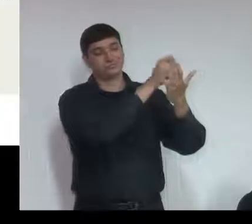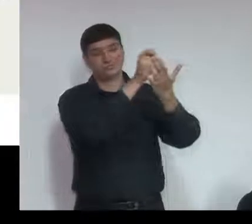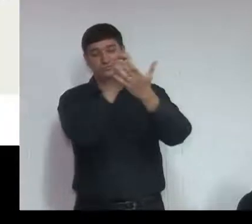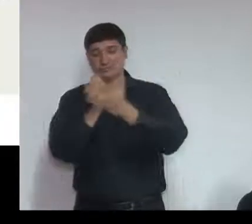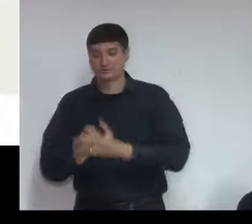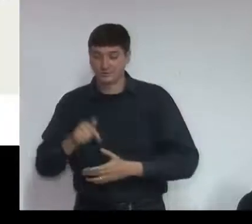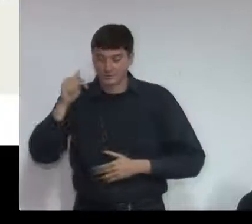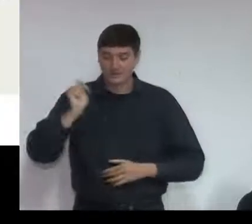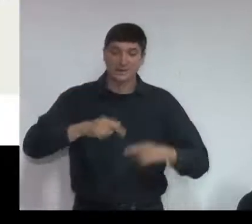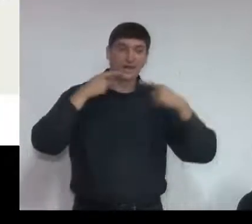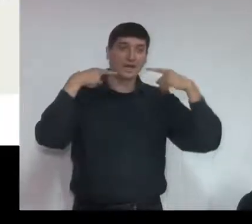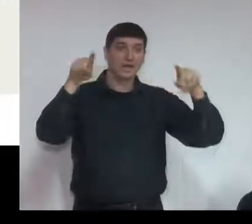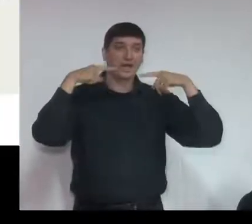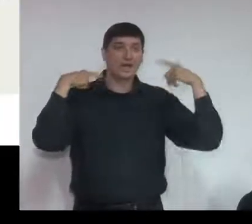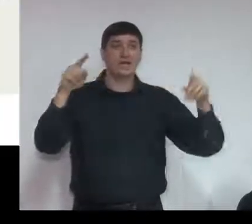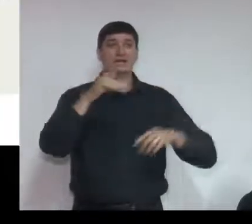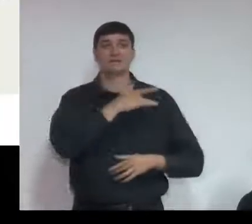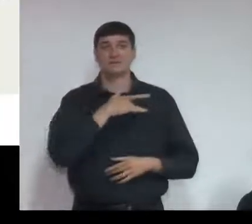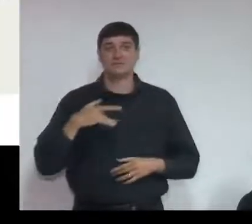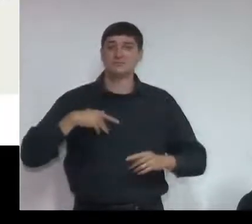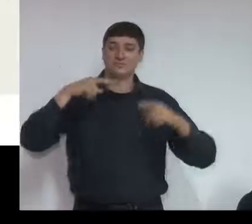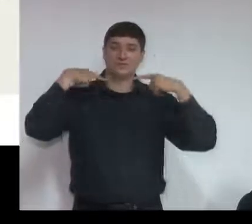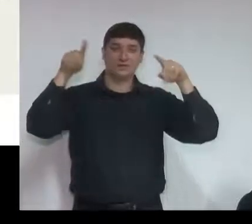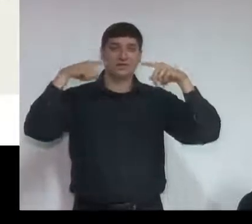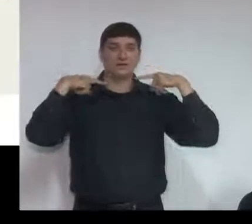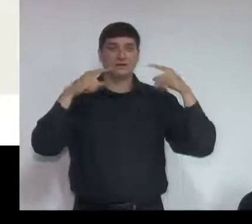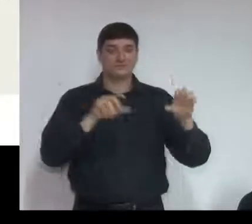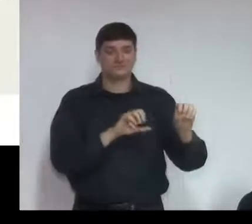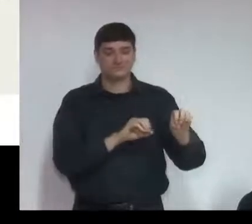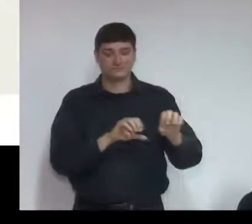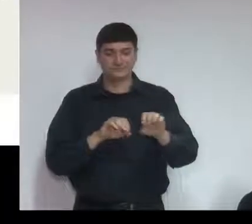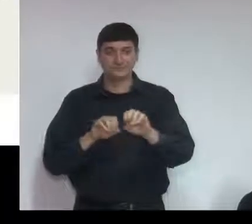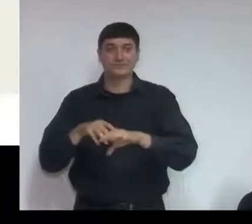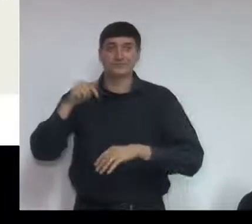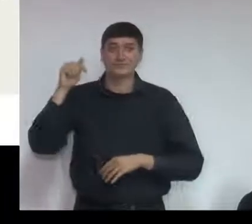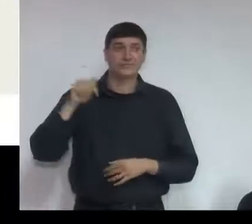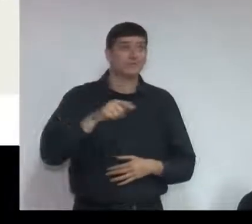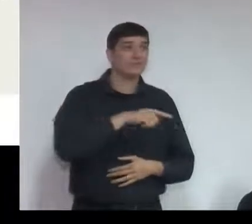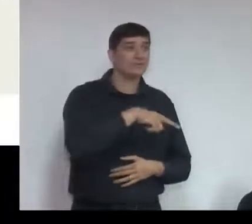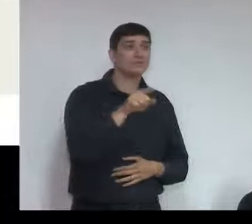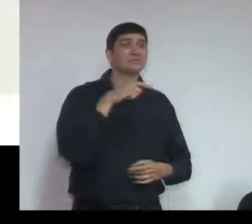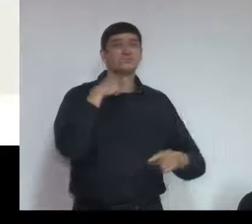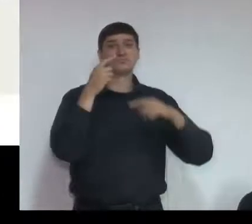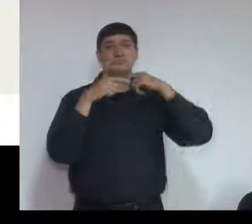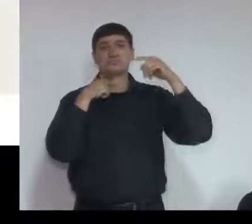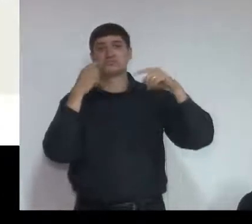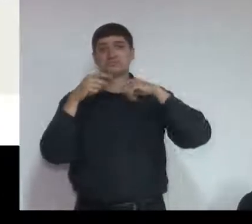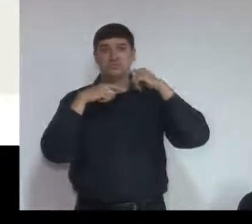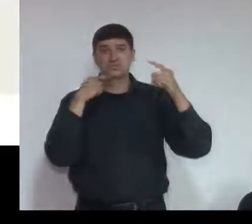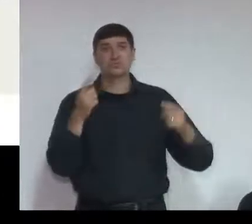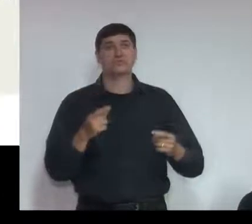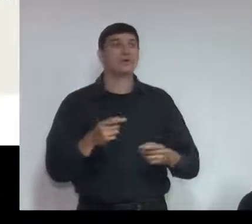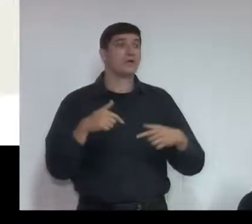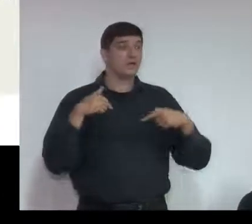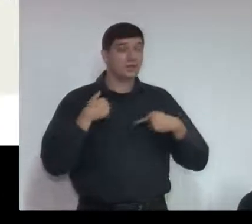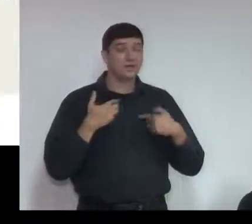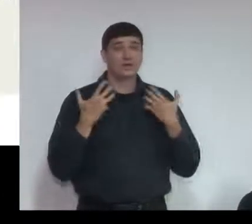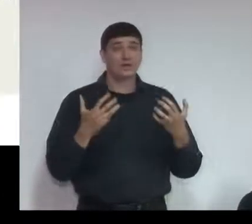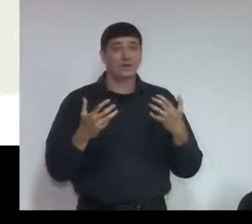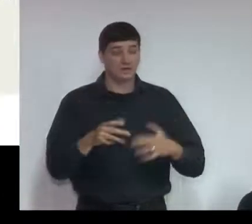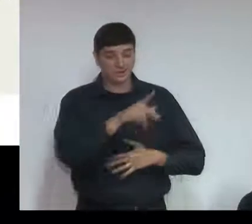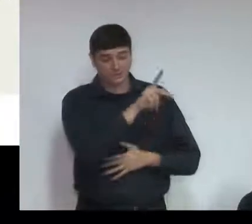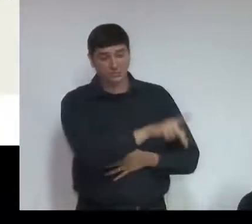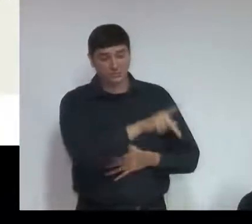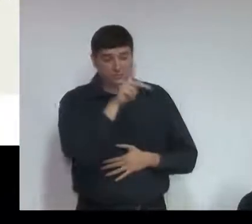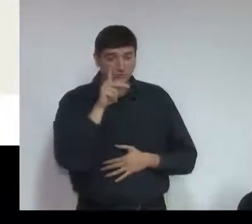muito grande, a quantidade de reclamação na educação é muito grande. Se alguém ainda tem dúvida, e aqui eu faço questão de preservar os